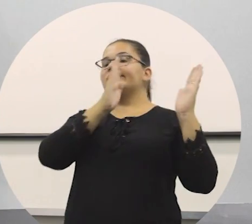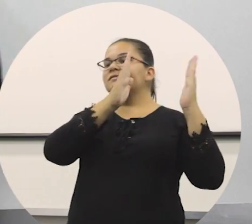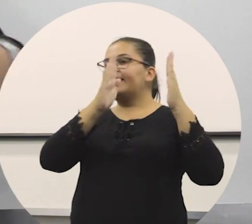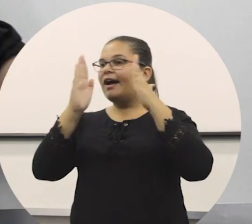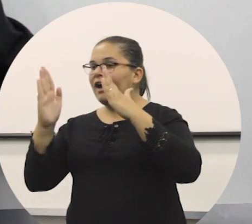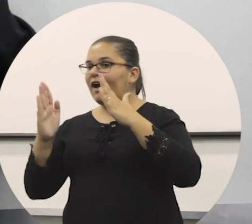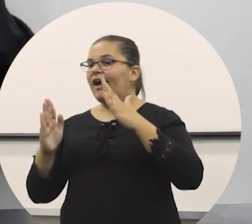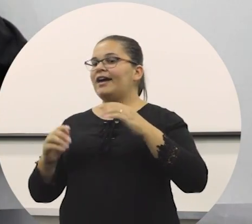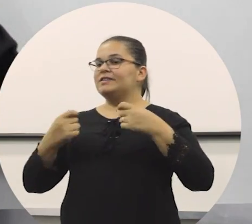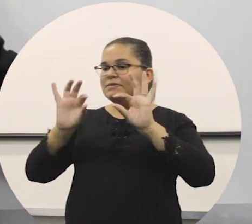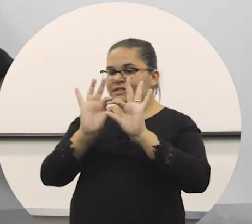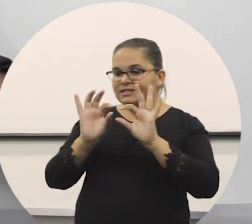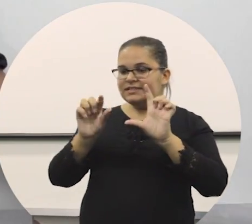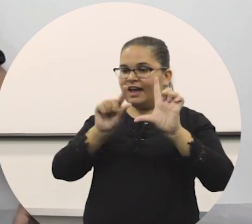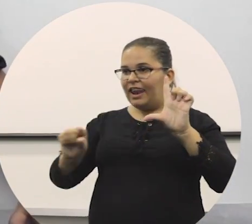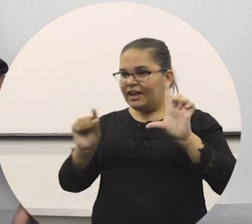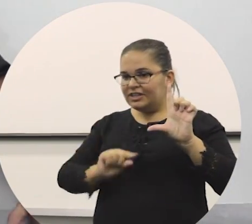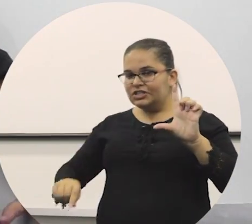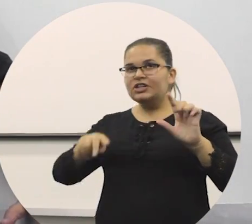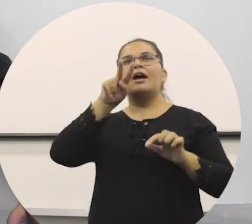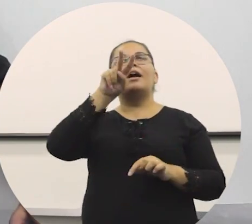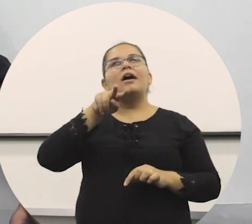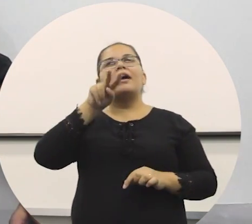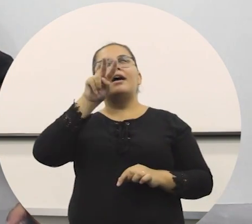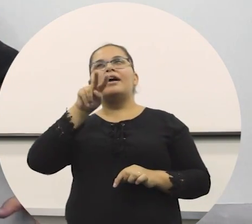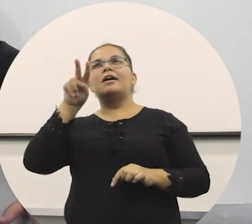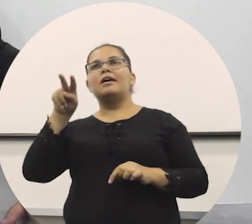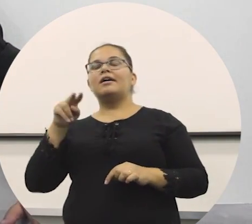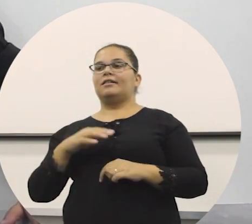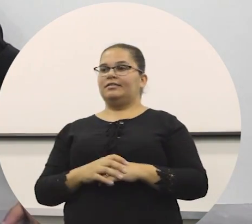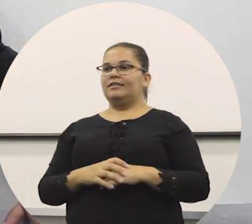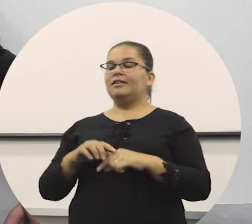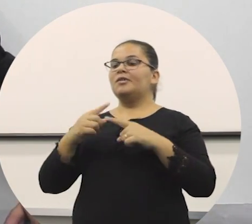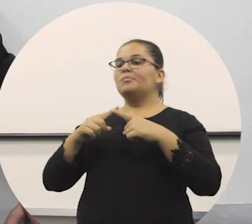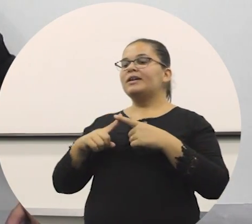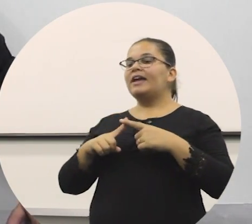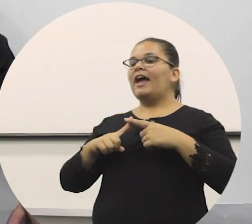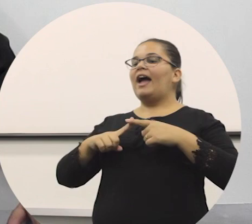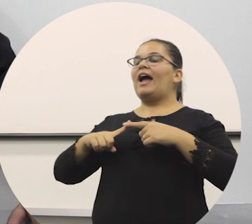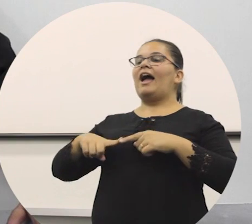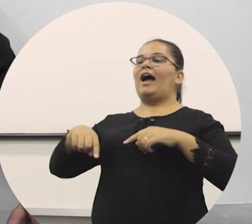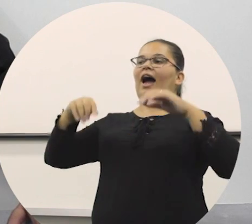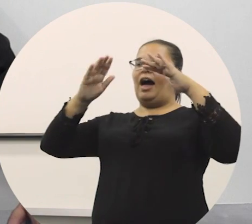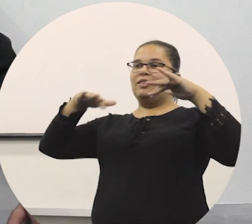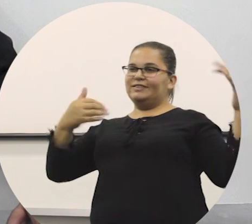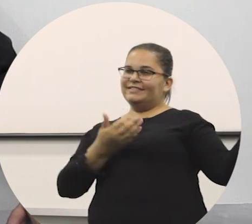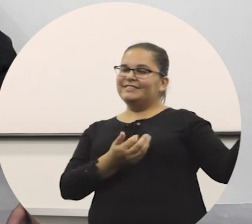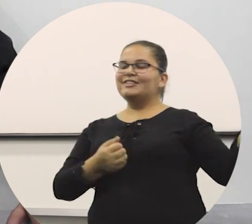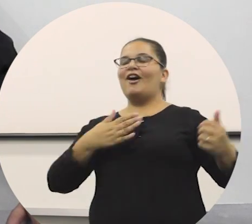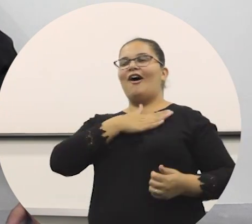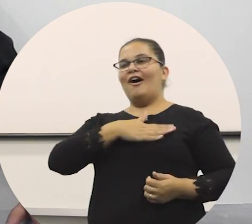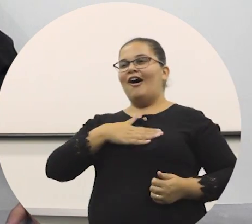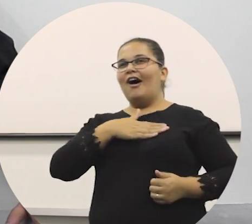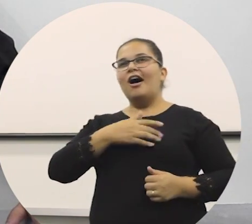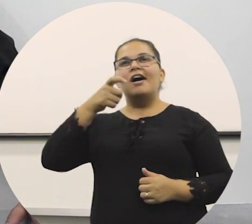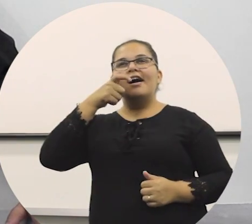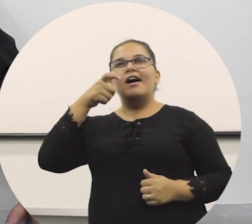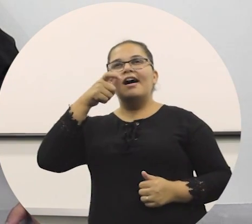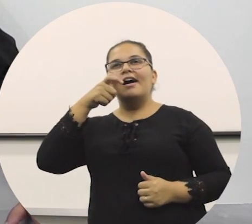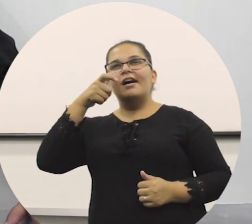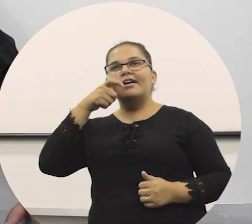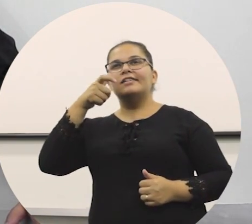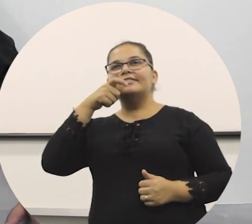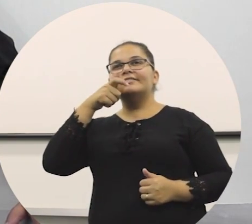precisar de ler as legendas hoje em dia, né? Que as séries são os adolescentes mais, né, ficam